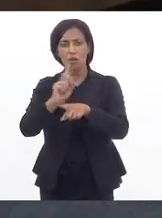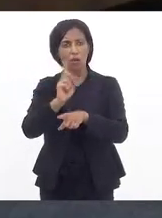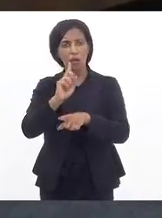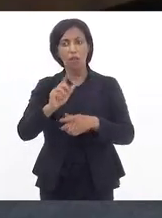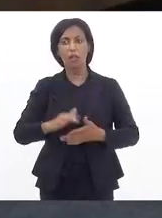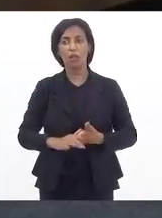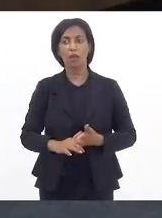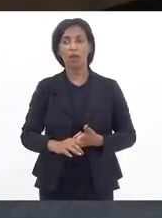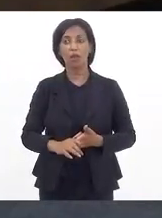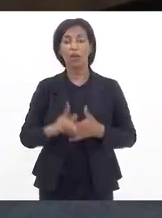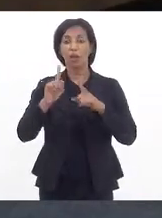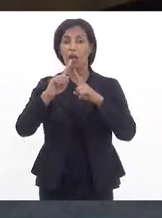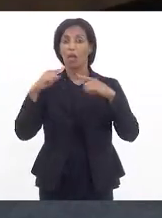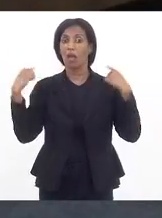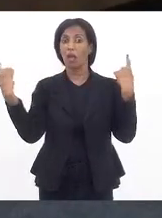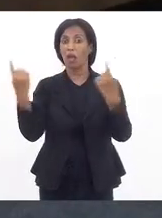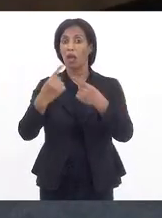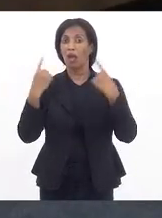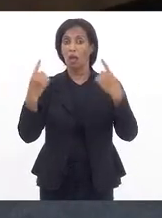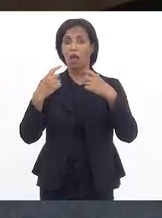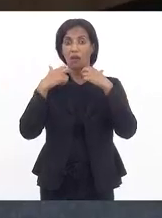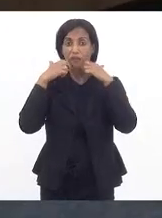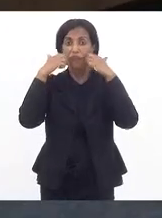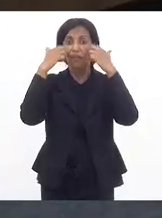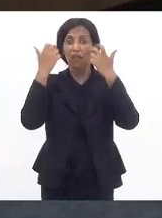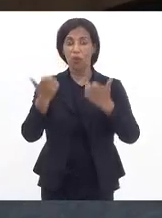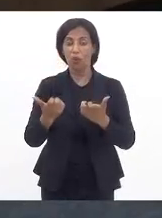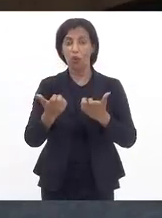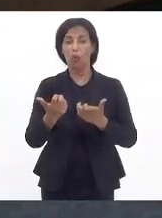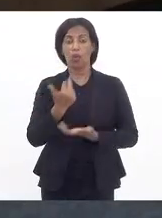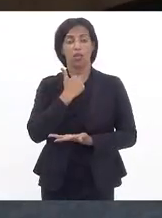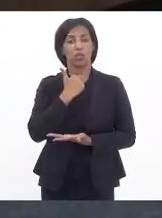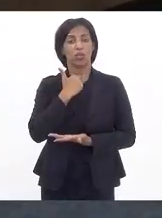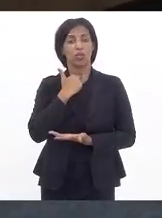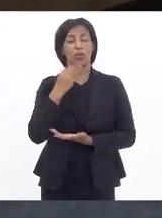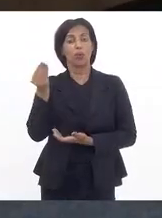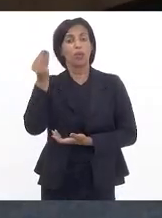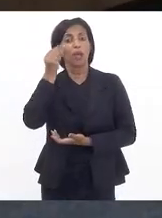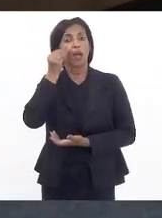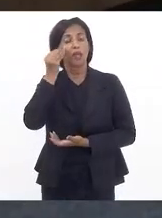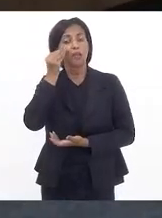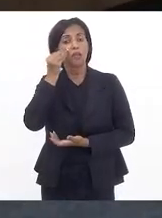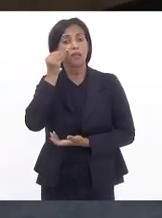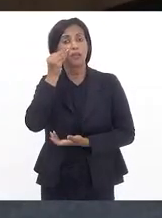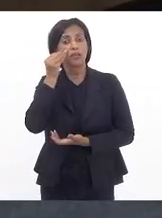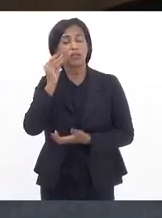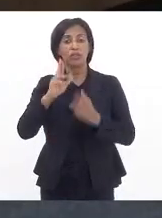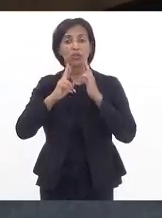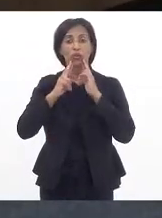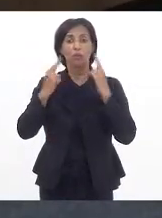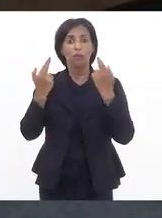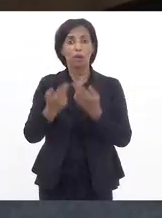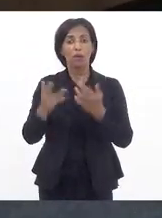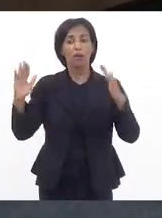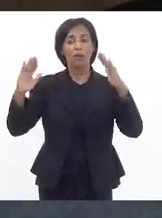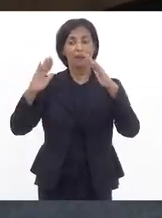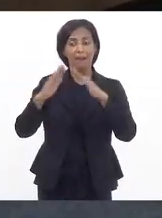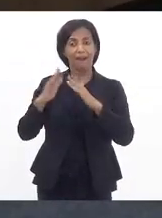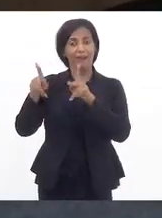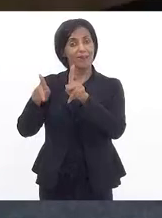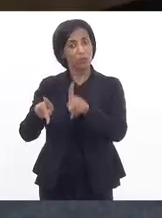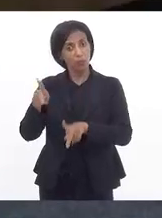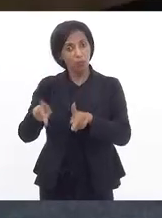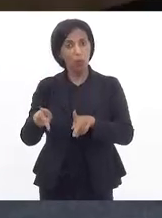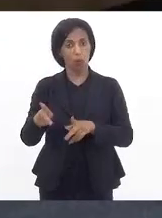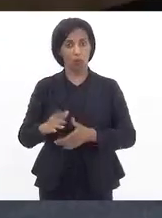não não mas não Havaianas situação constrangedora que não poderem assistir uma sessão na casa do povo